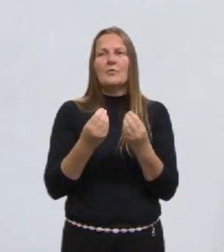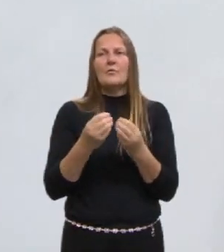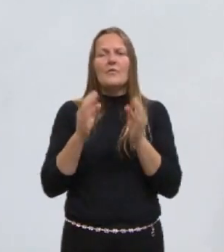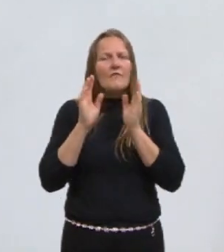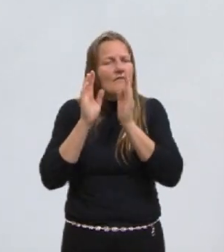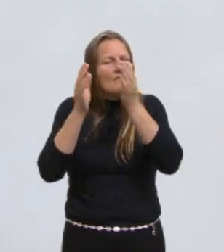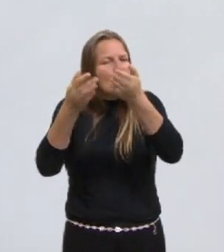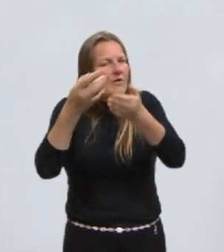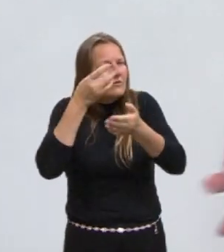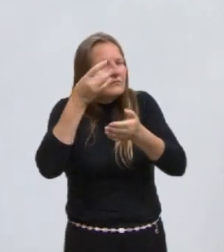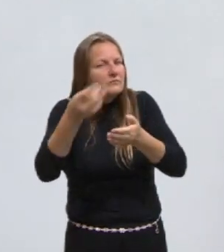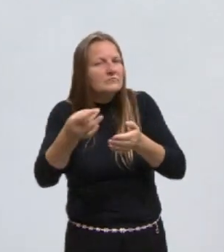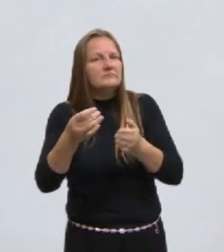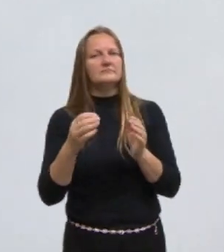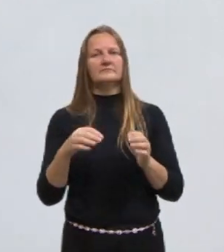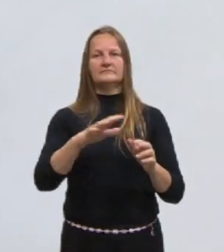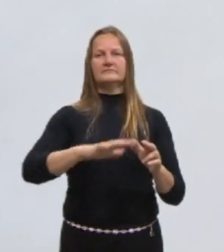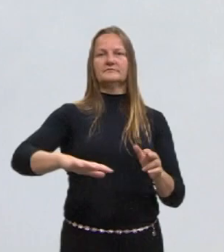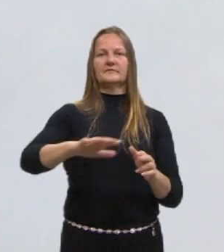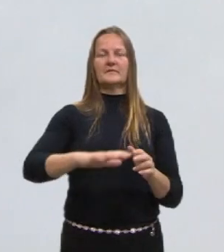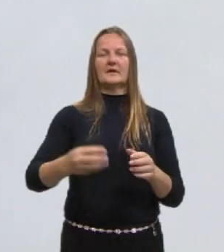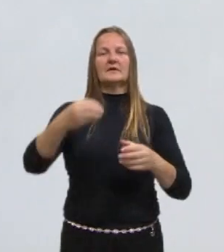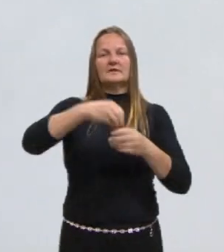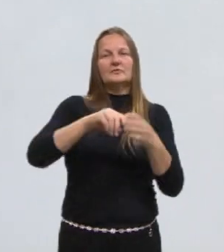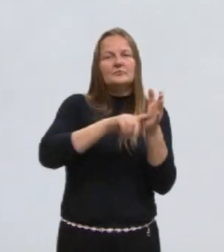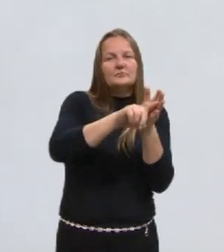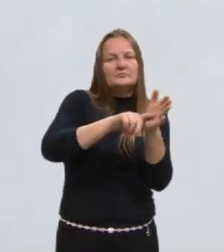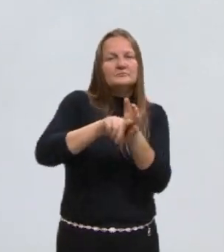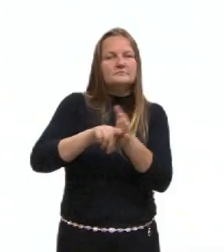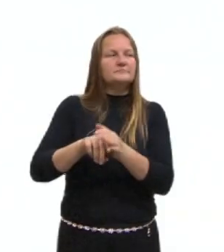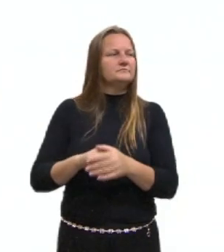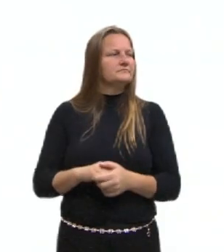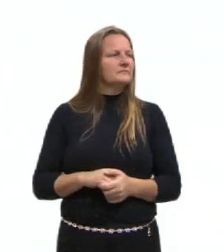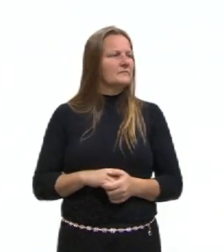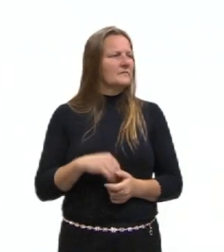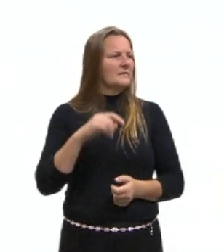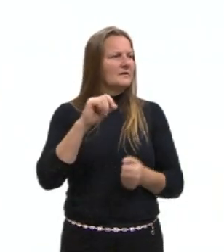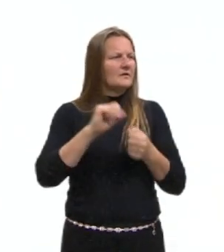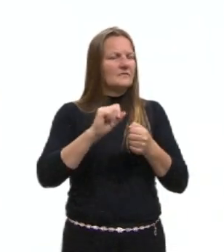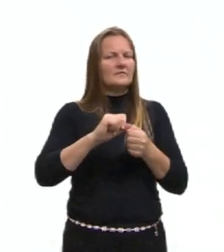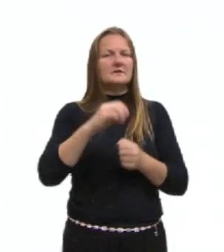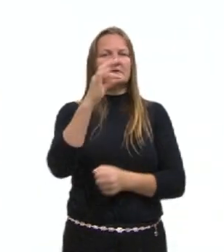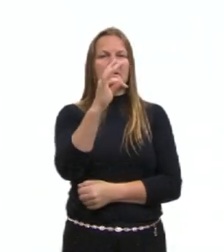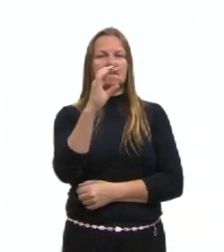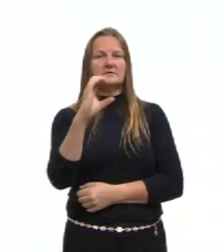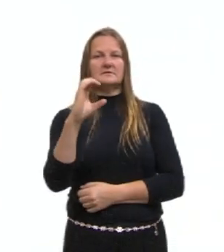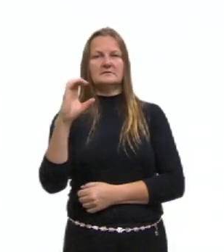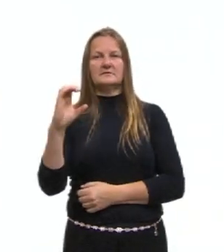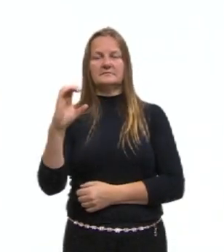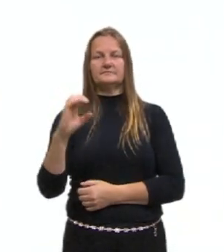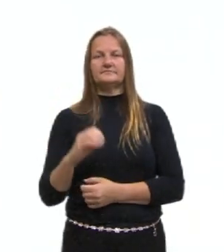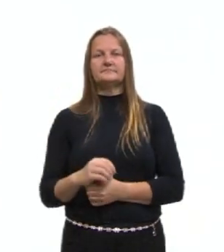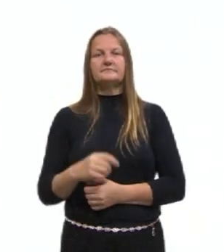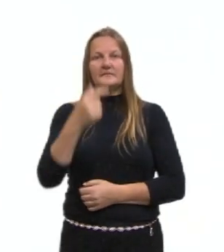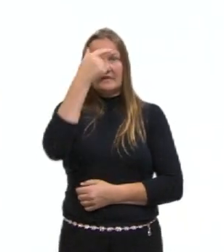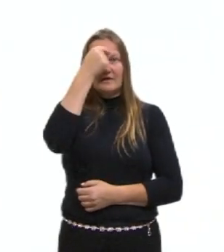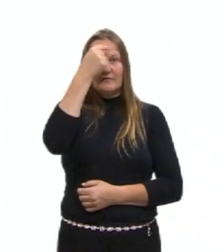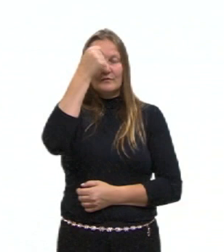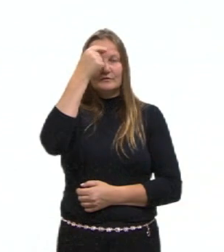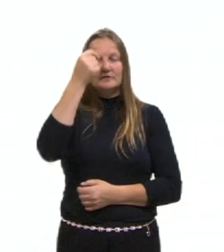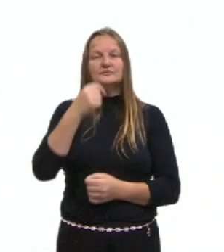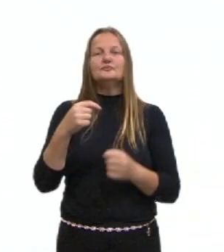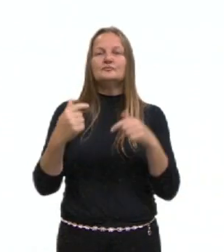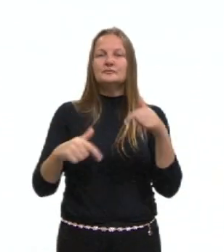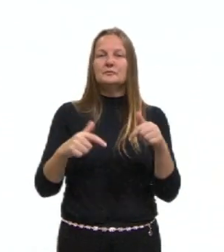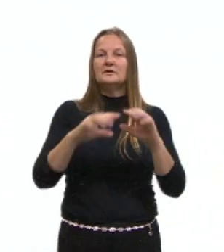foco mais para essas áreas dentro das minhas pesquisas. Então, quando eu fiz o meu TCC, né, da graduação, eu trabalhei